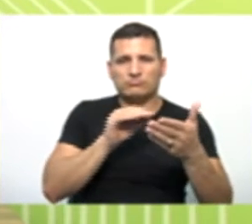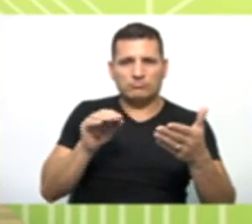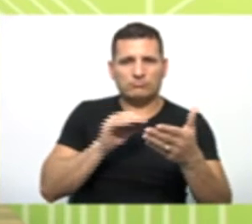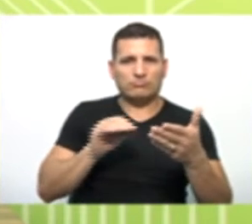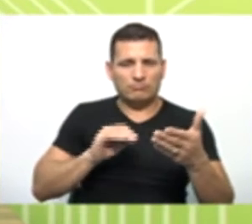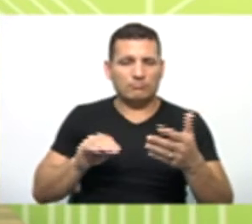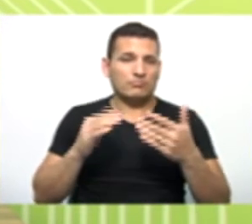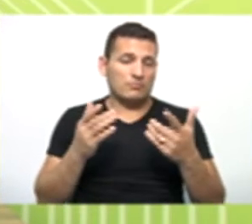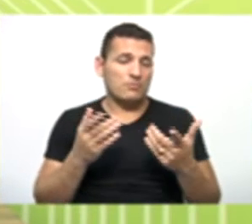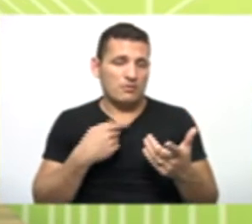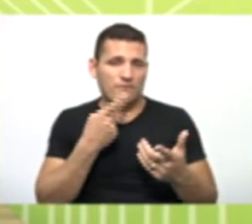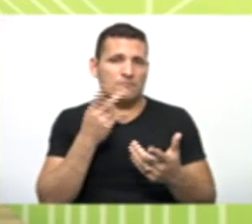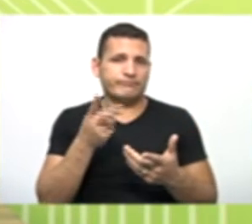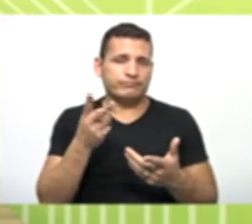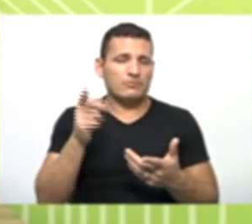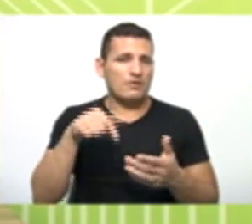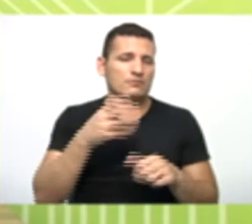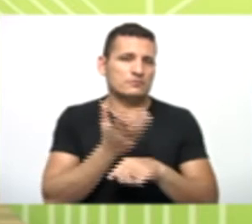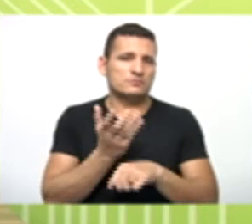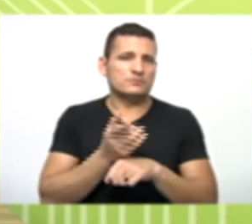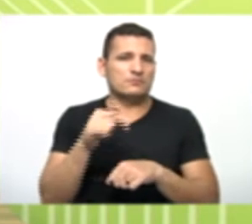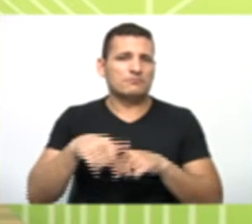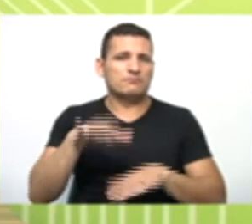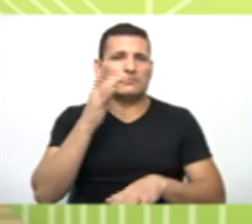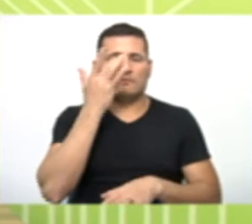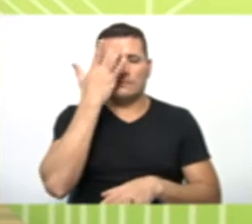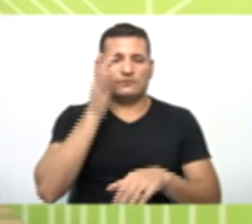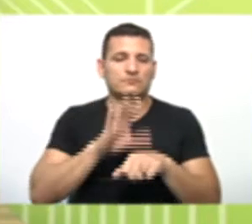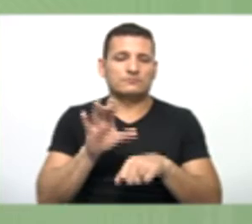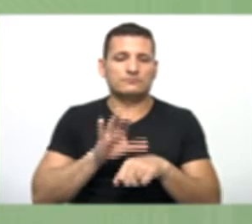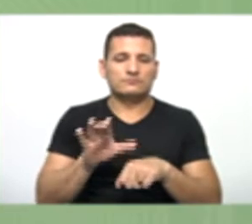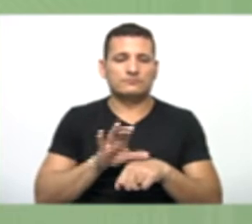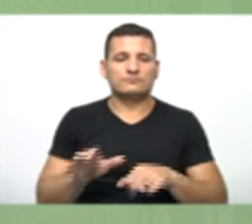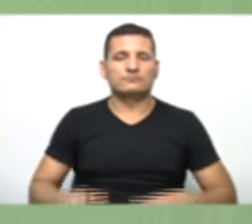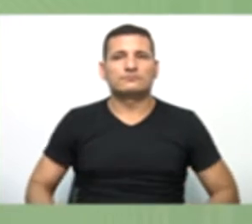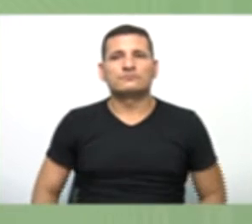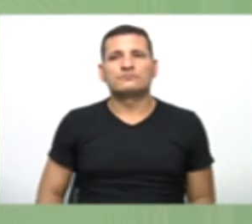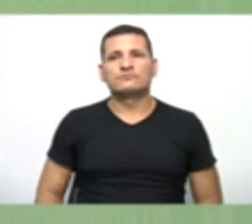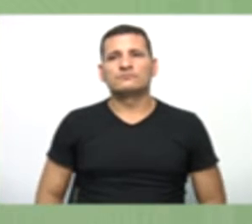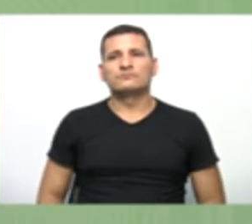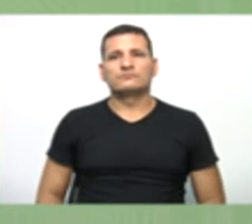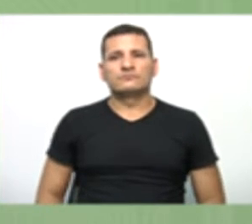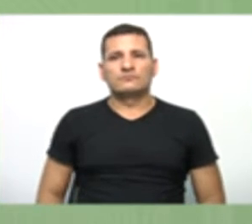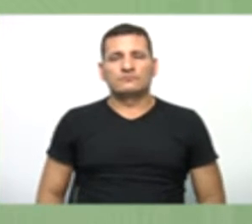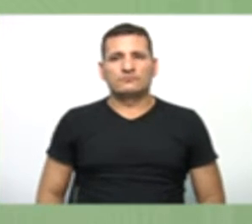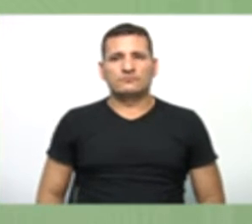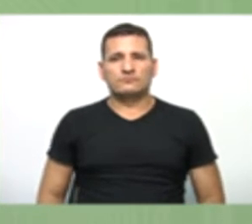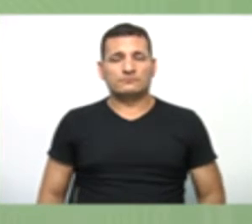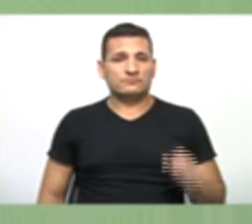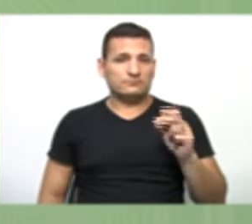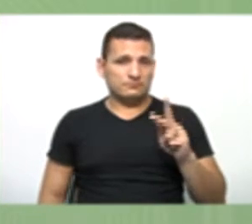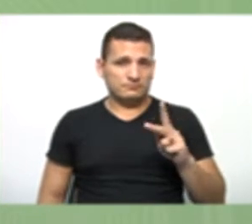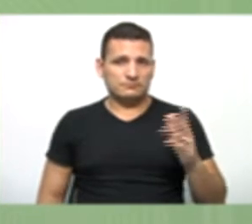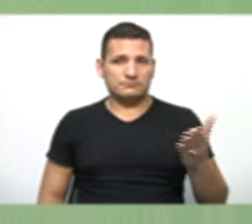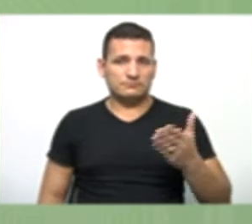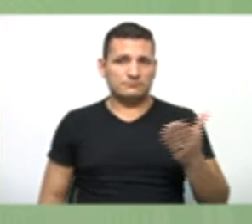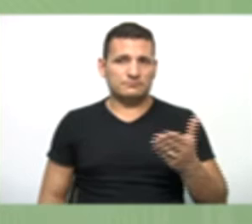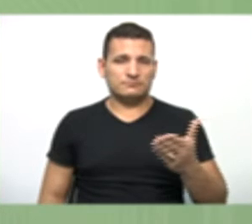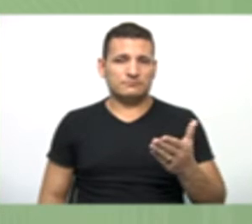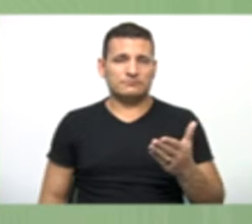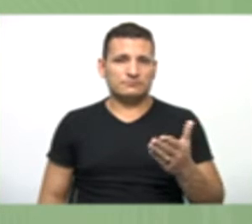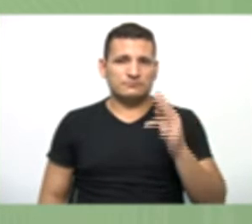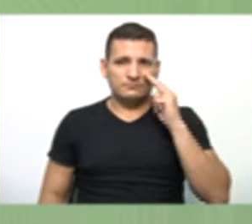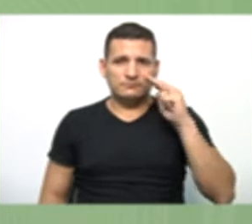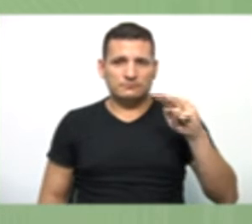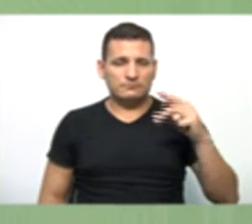disciplina mais fácil que vocês vão ter no curso. É essa. Muito fácil. Muito bem, agora vamos para uma outra